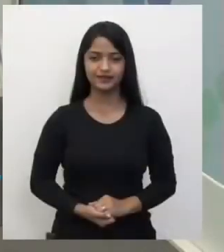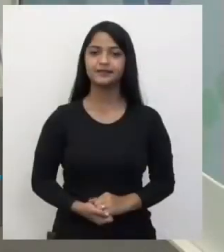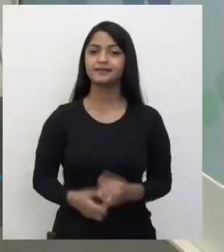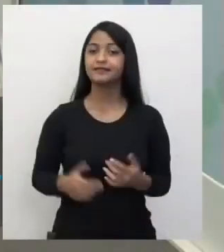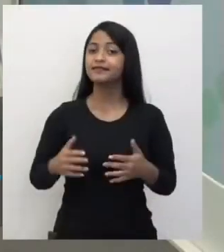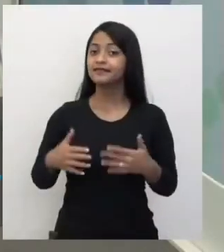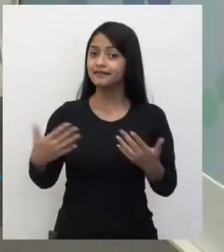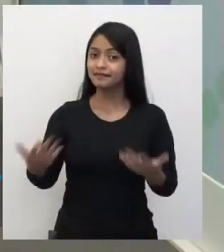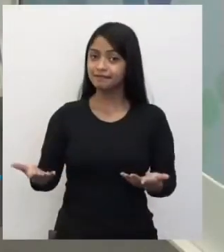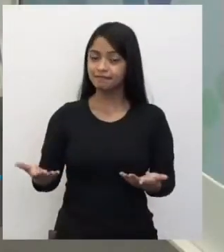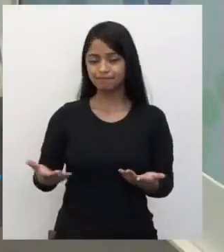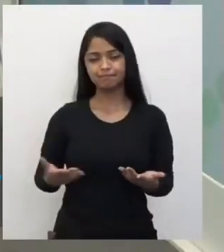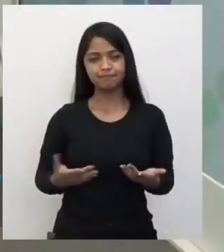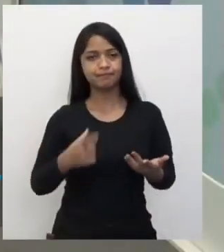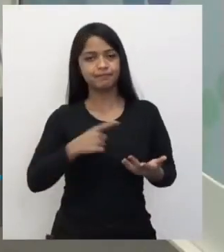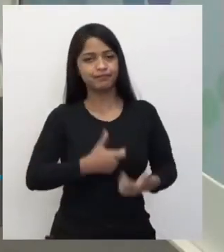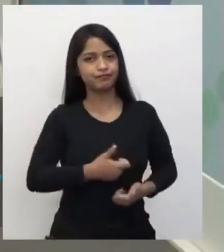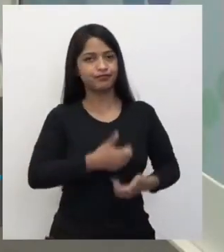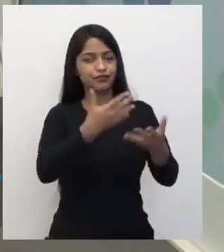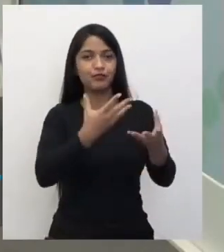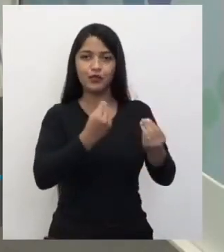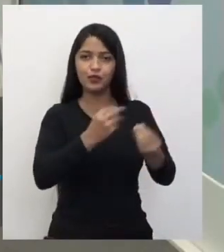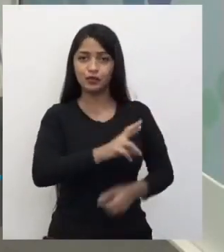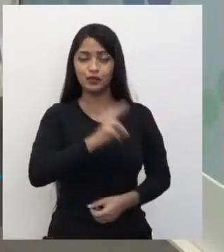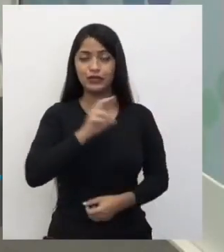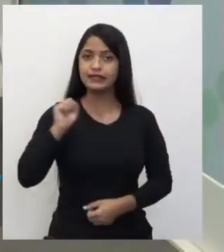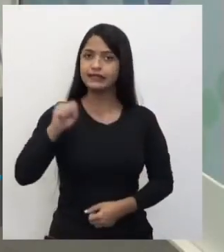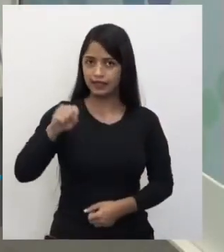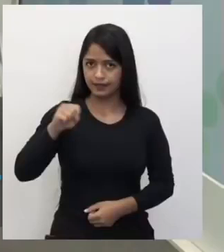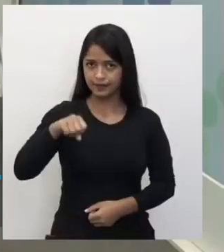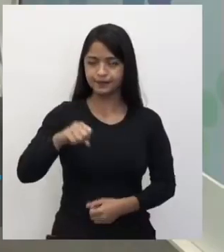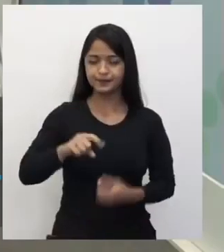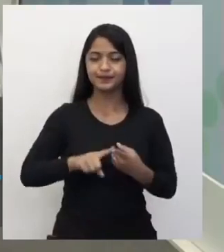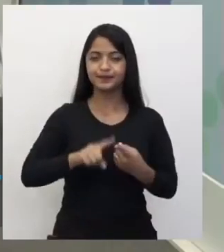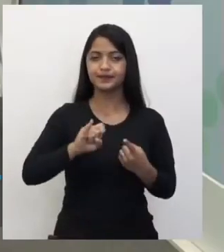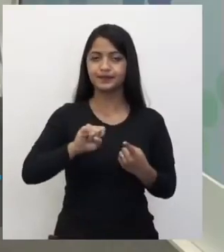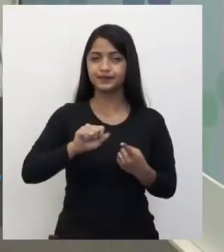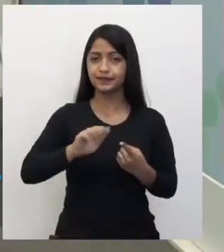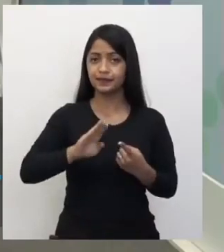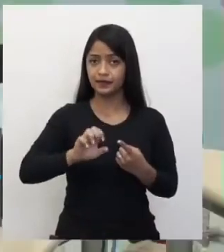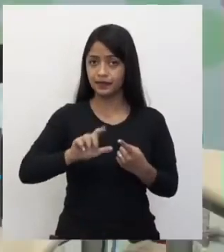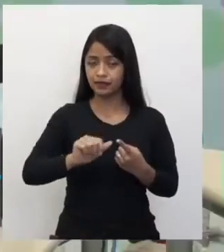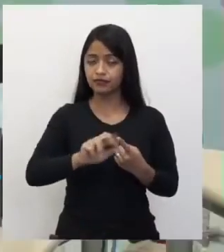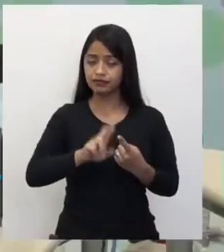E a ideia? Vários estão colocando sim, né? Então, a Isabela colocou sim,